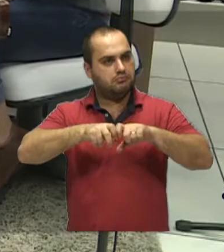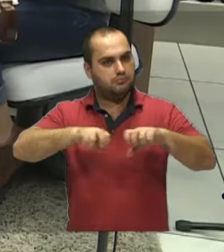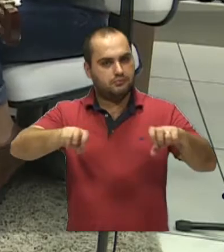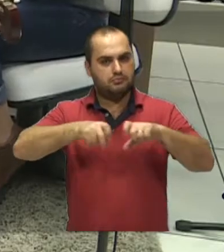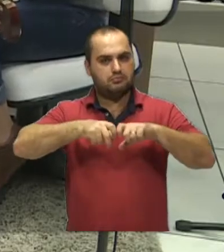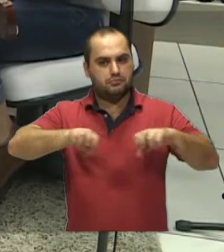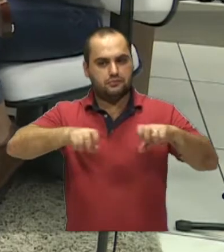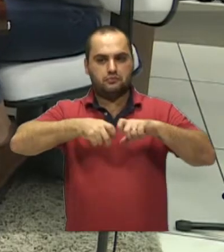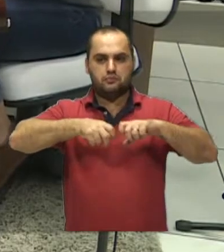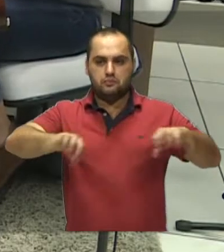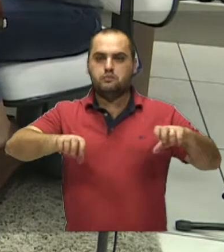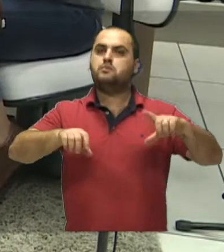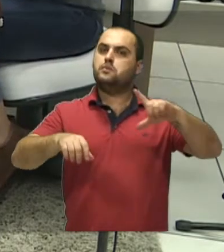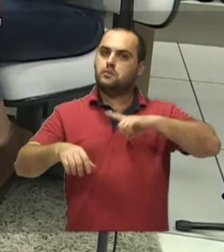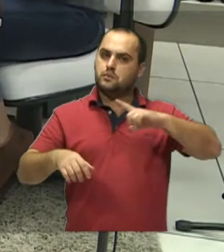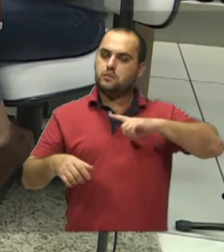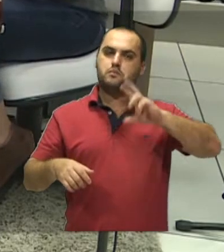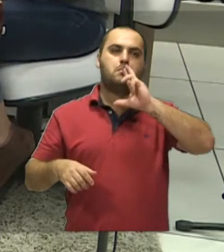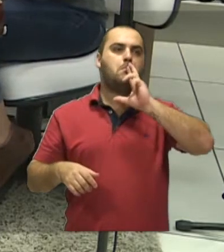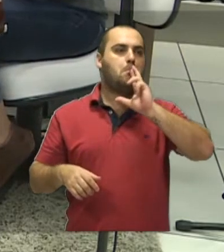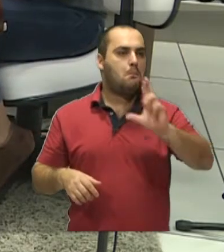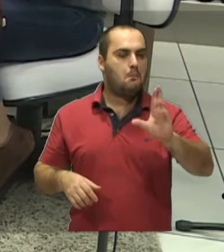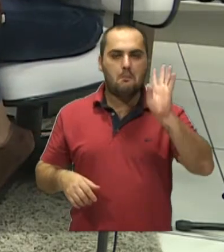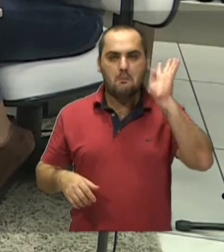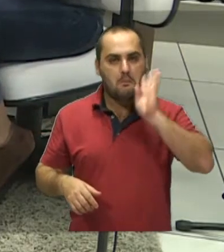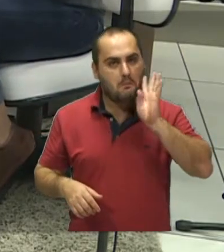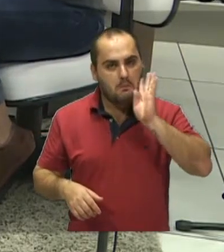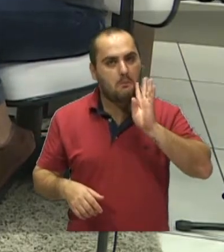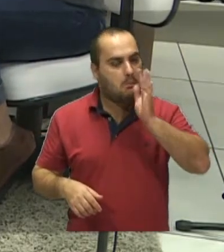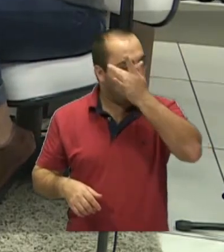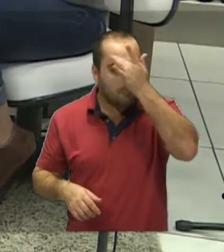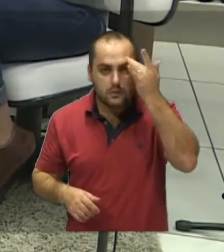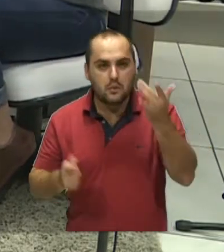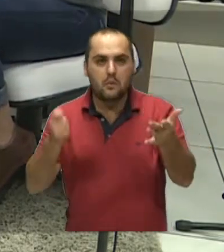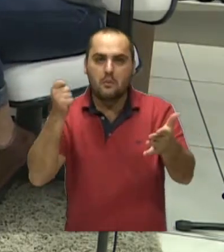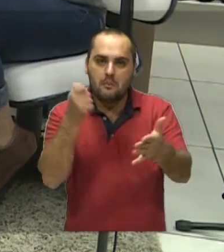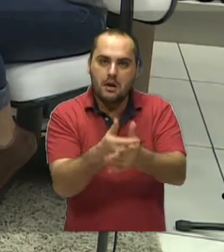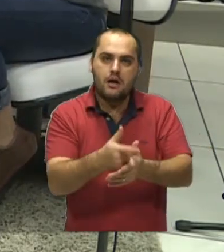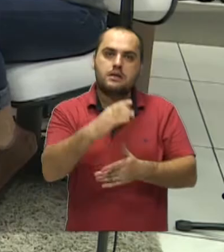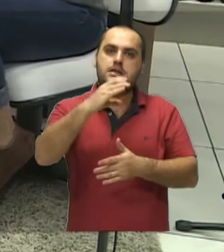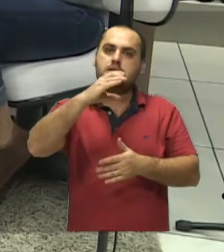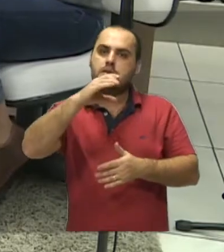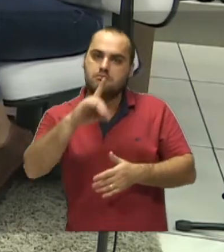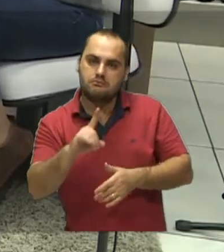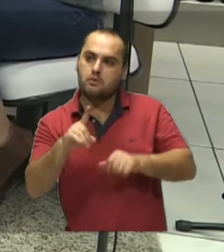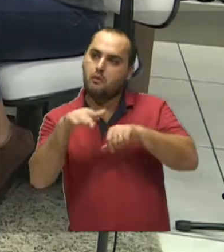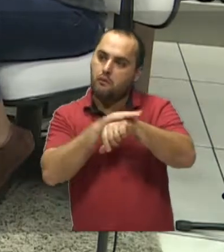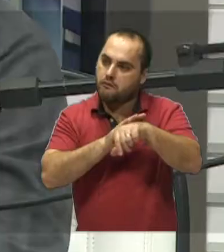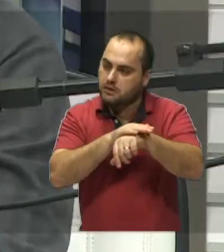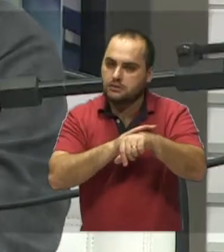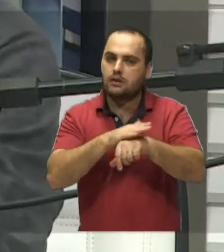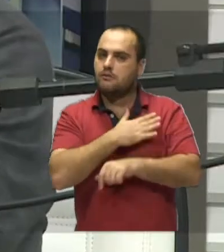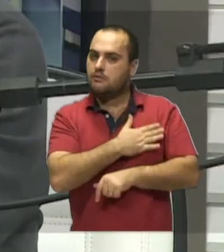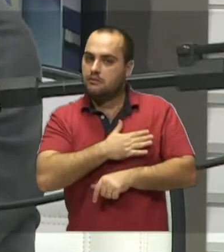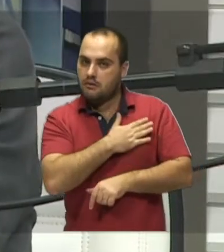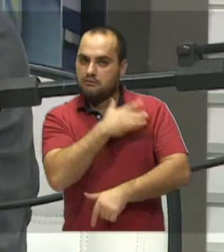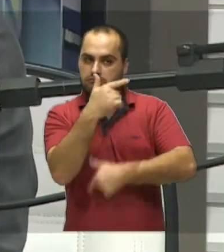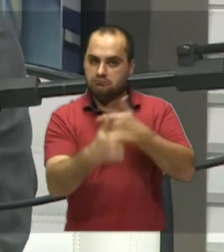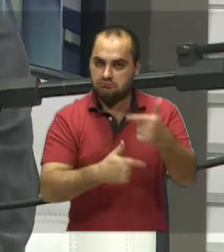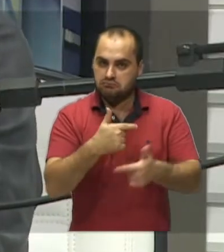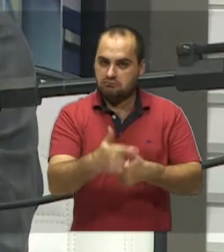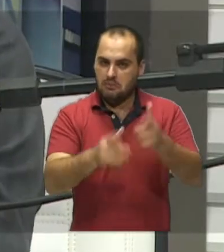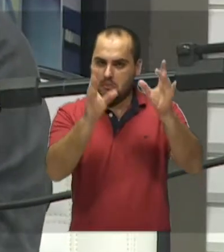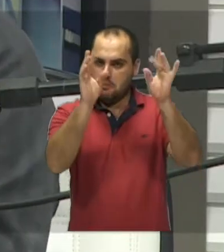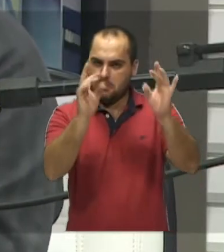teve um retorno muito legal. As pessoas compraram os discos, vieram conversar com a gente, gostaram do trabalho, enfim. Inclusive,